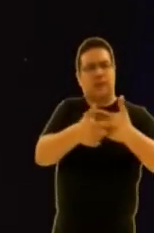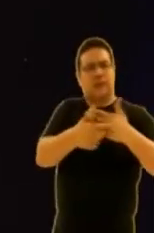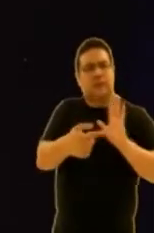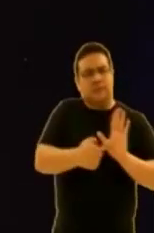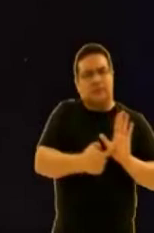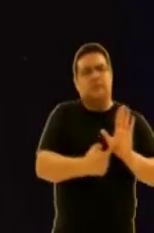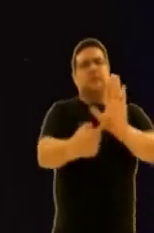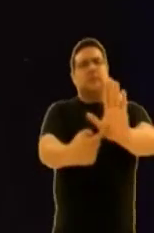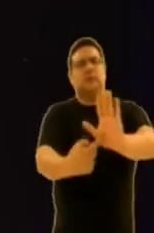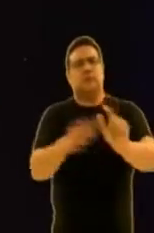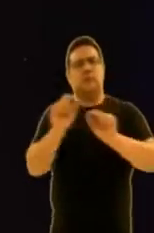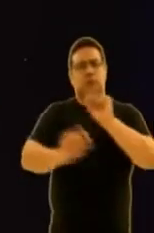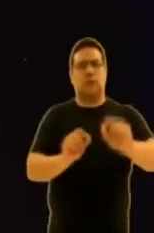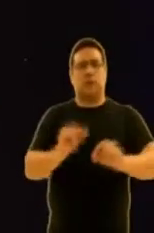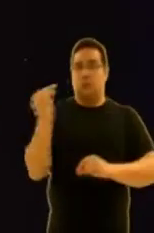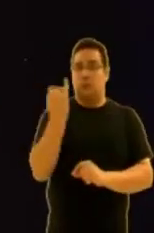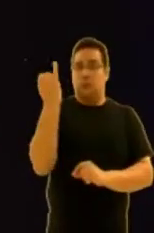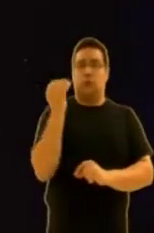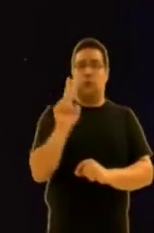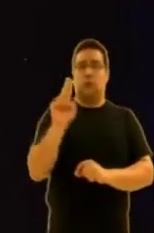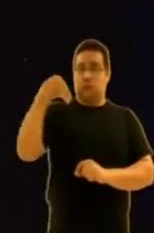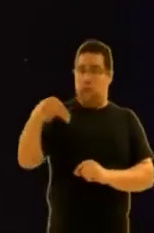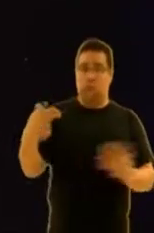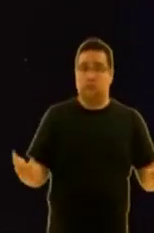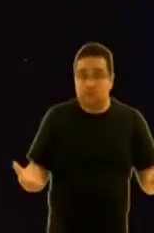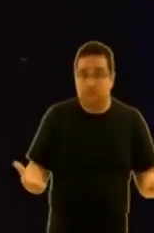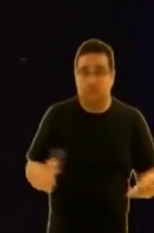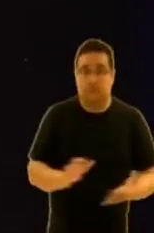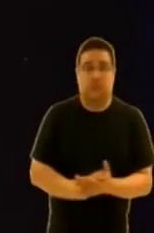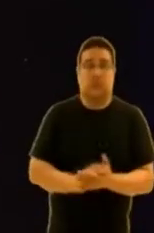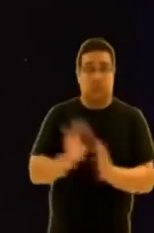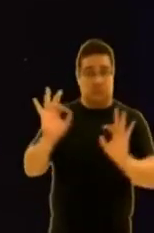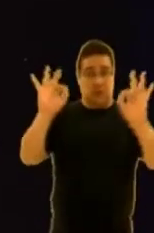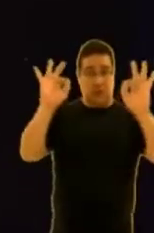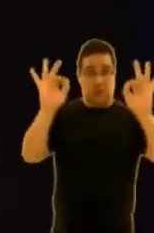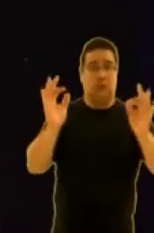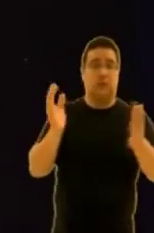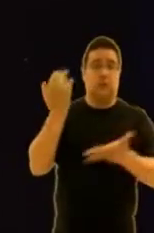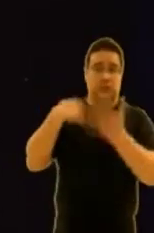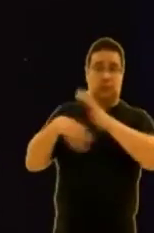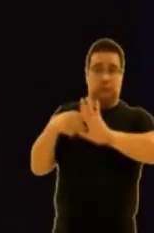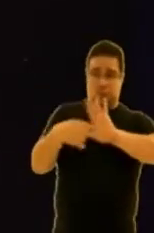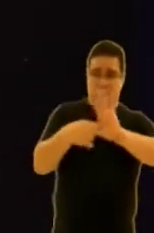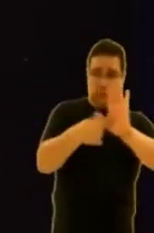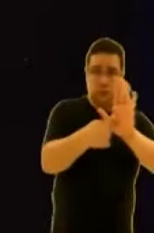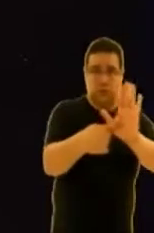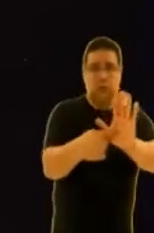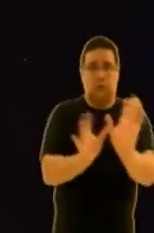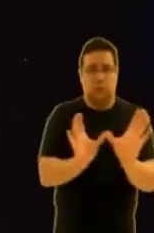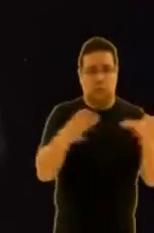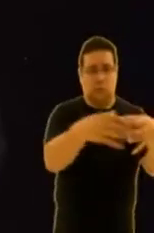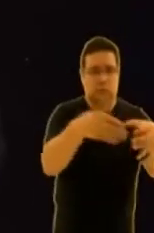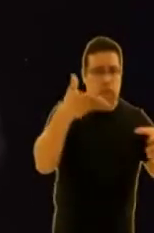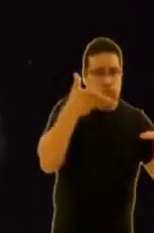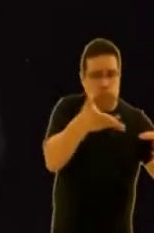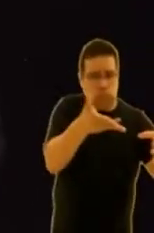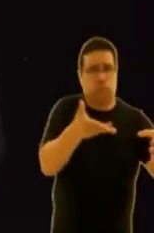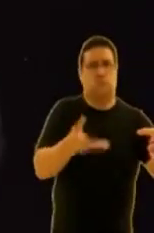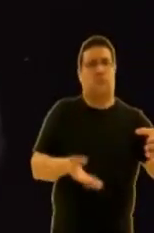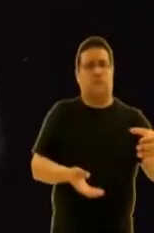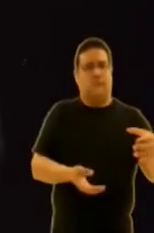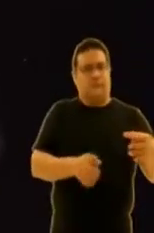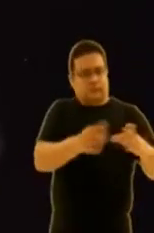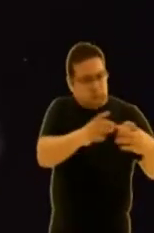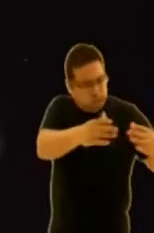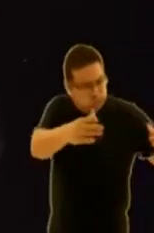muito importante da Undime. A Undime, especialmente por representar um conjunto